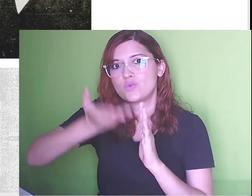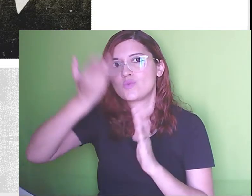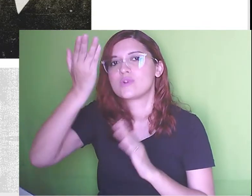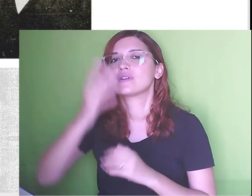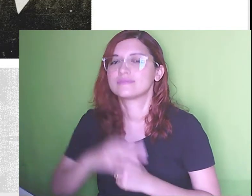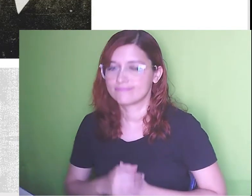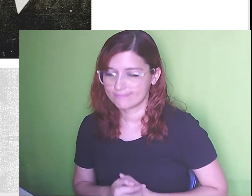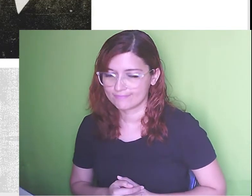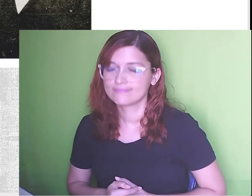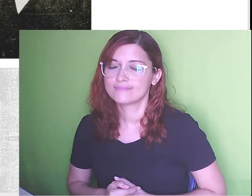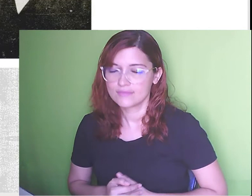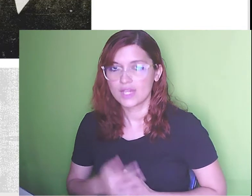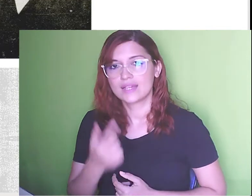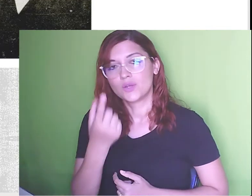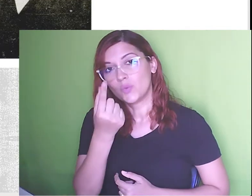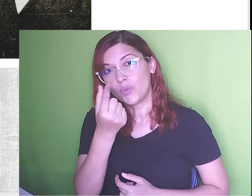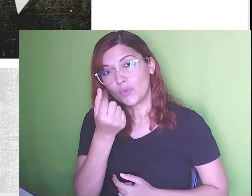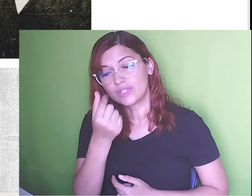aumentando a inflação